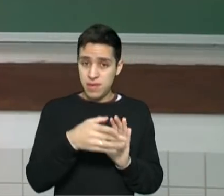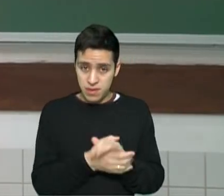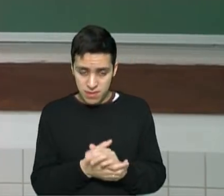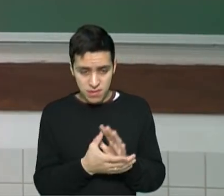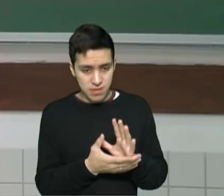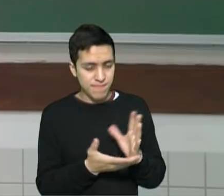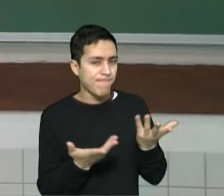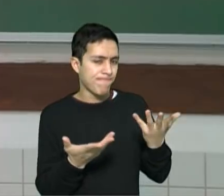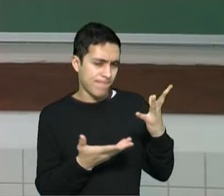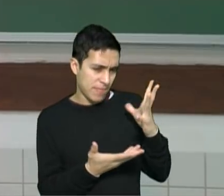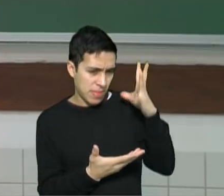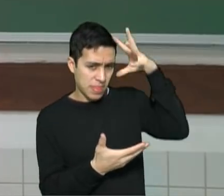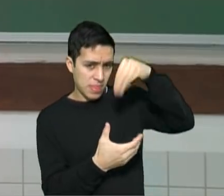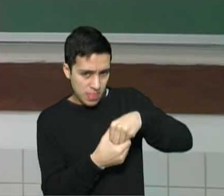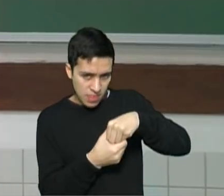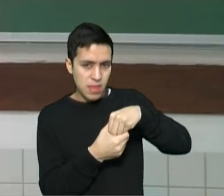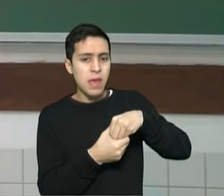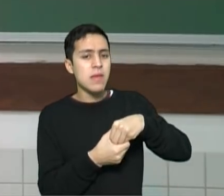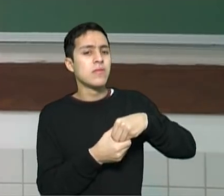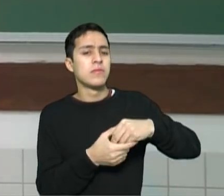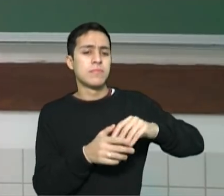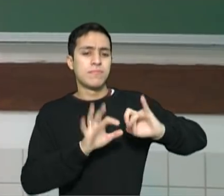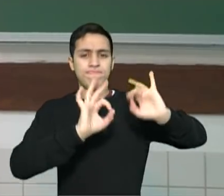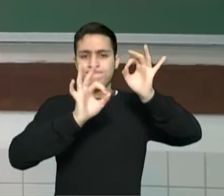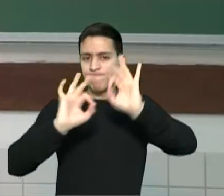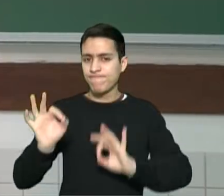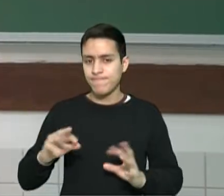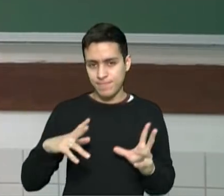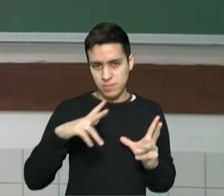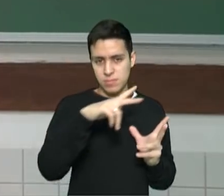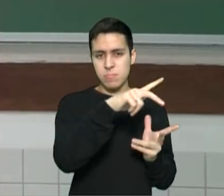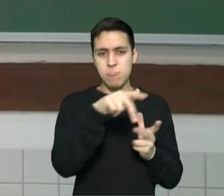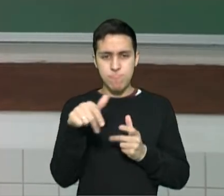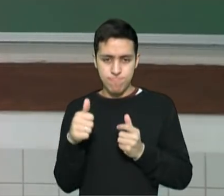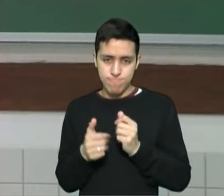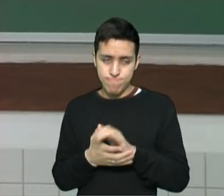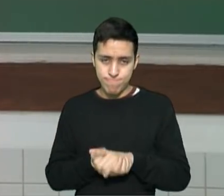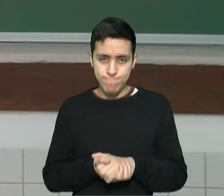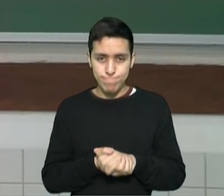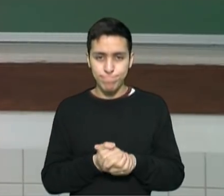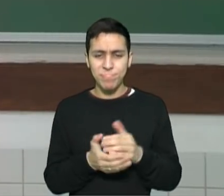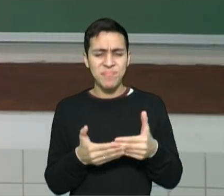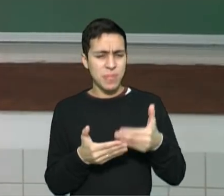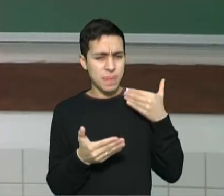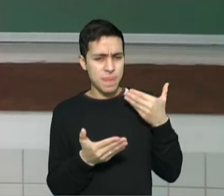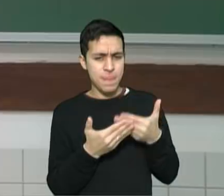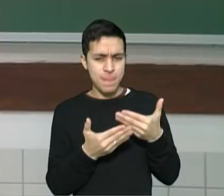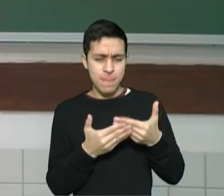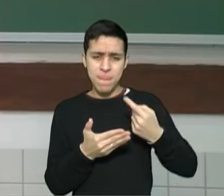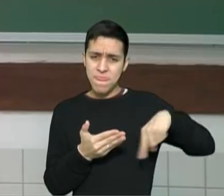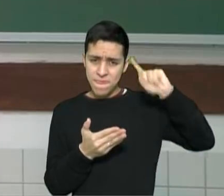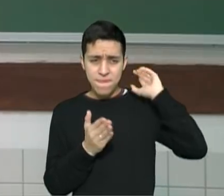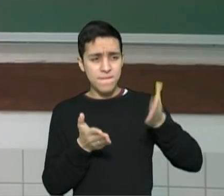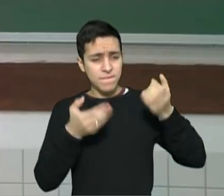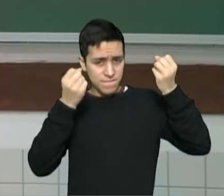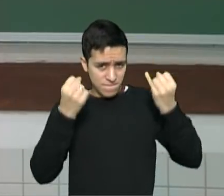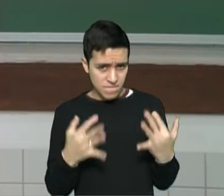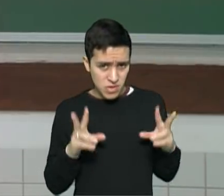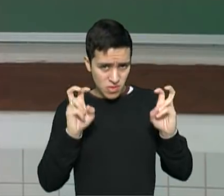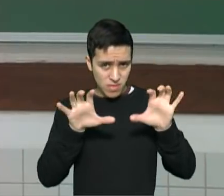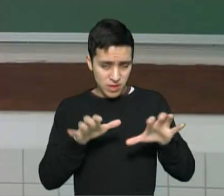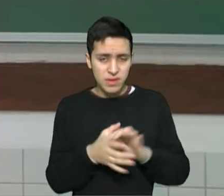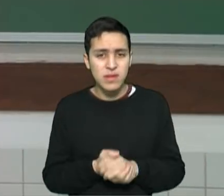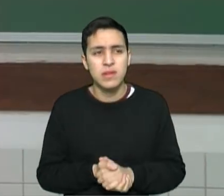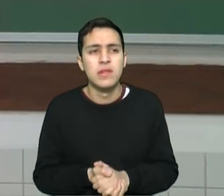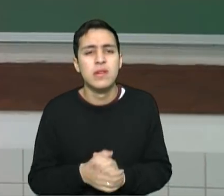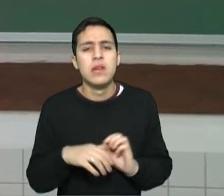organismos, nós temos vários organismos mundiais, a gente já viu inclusive mais alguns em algumas aulas anteriores, mas aqui